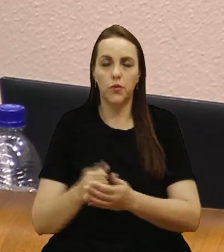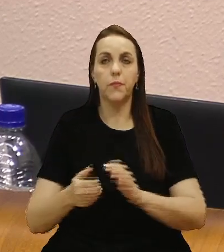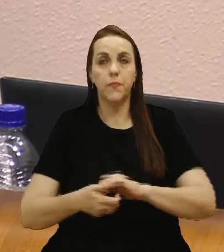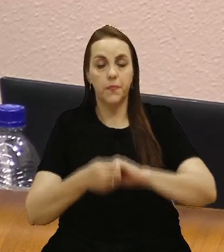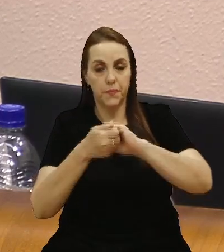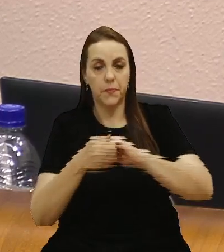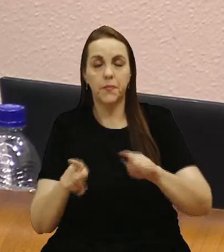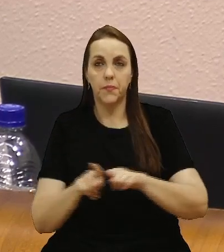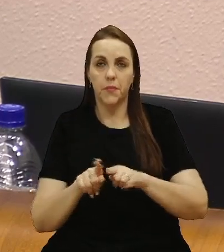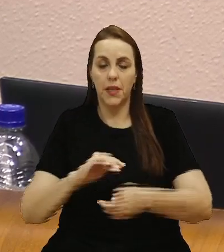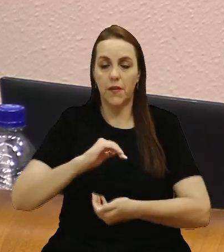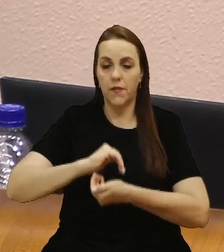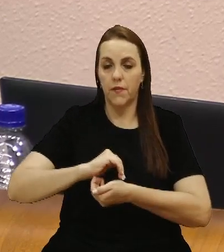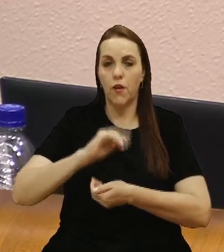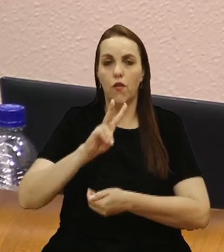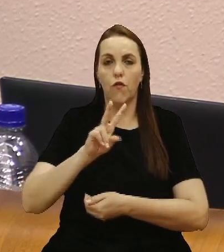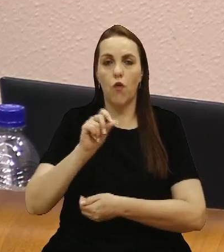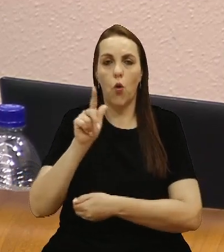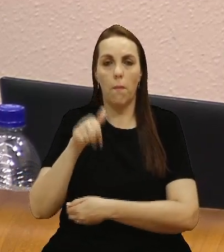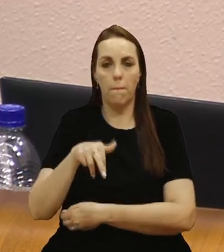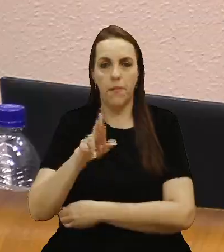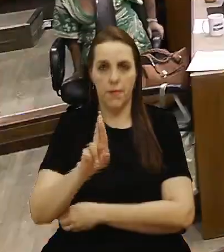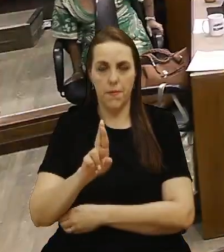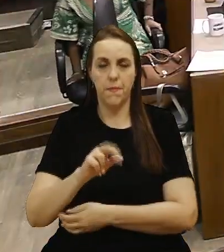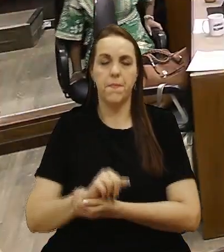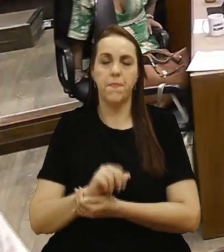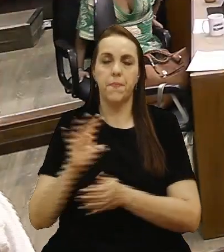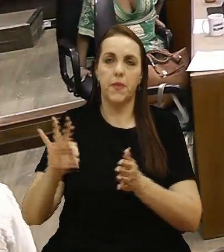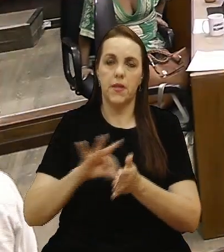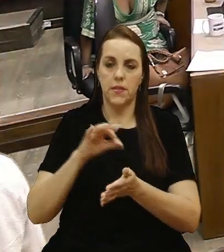Civil. Próximo inscrito, vereador Zé D'Ambros.